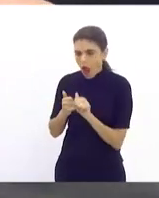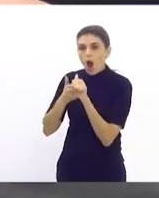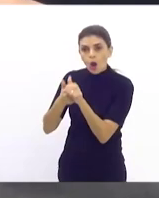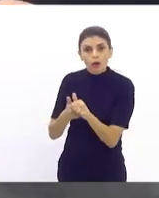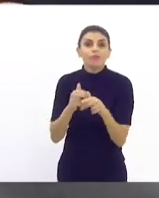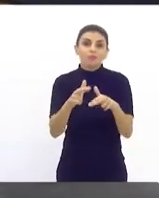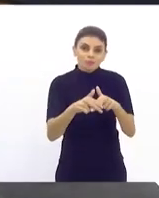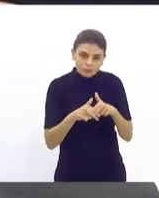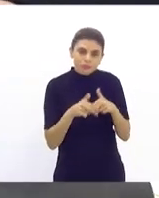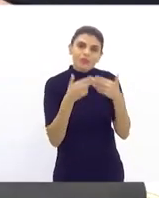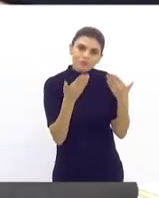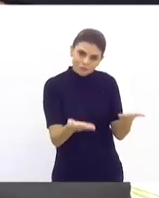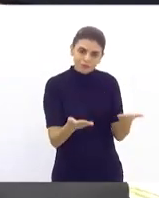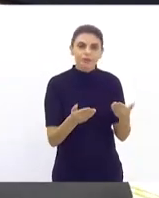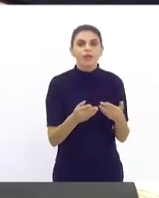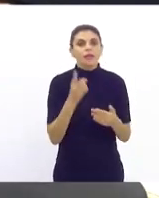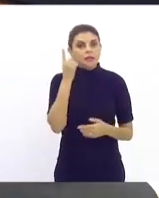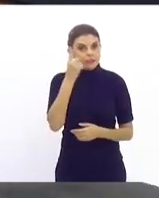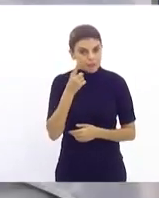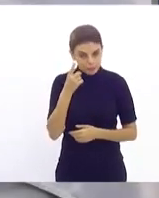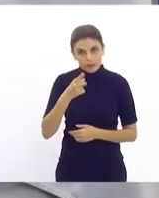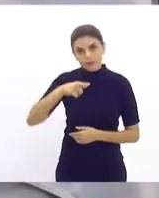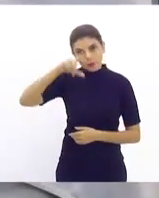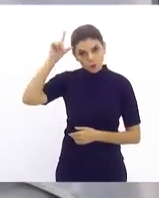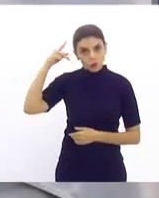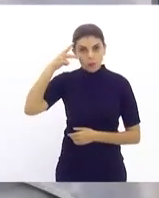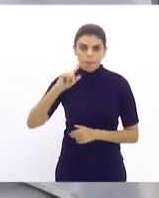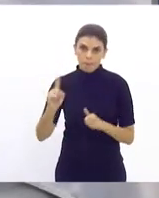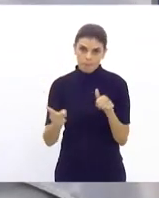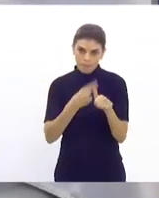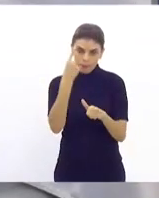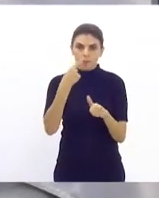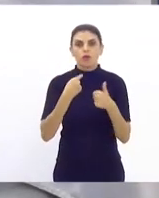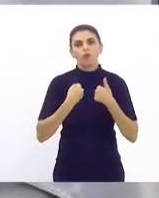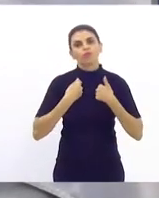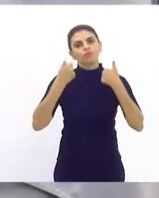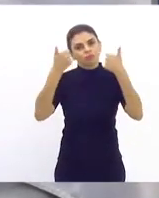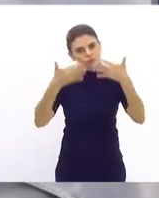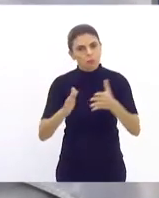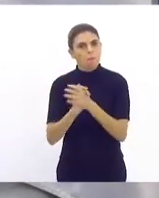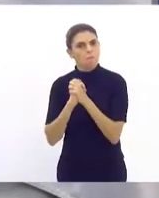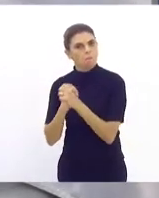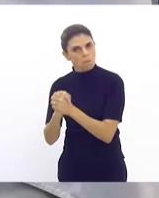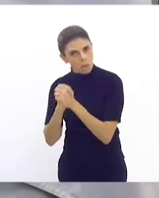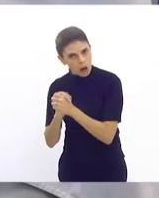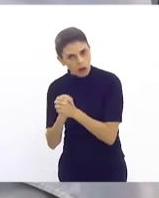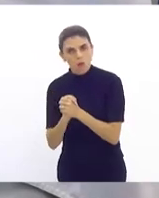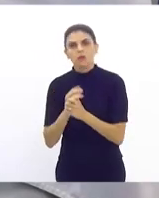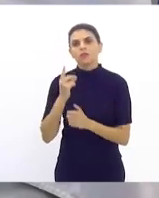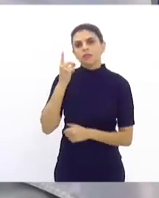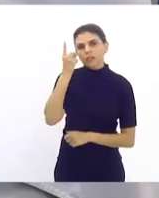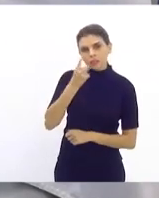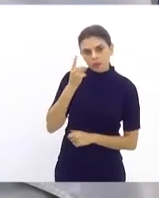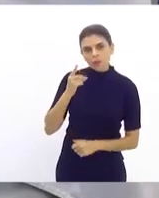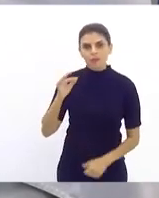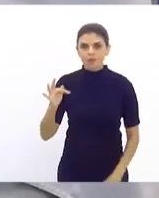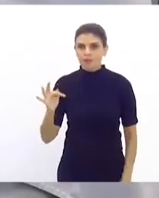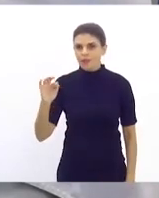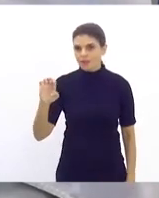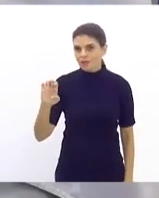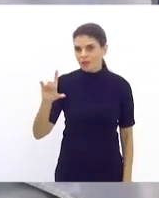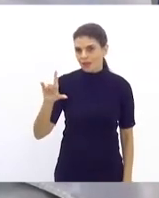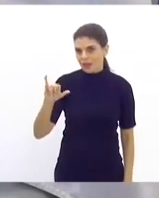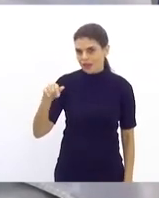justamente nesse sentido, deputado Luiz Paulo. Agora, fica aqui, primeiro, mais uma vez, parabenizar o deputado Filipinho Raves,